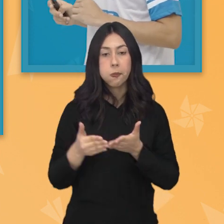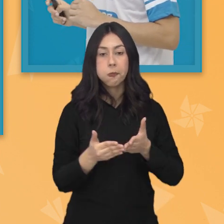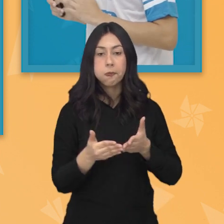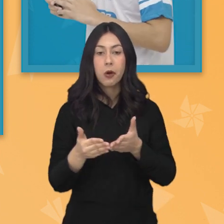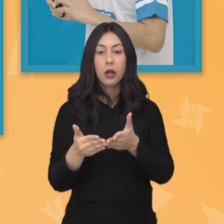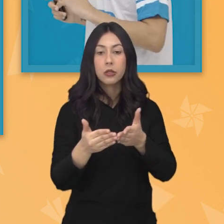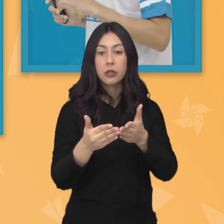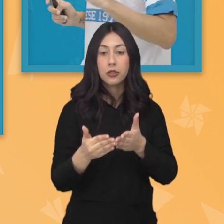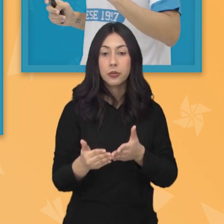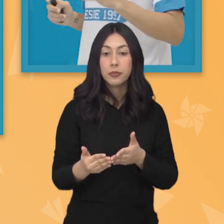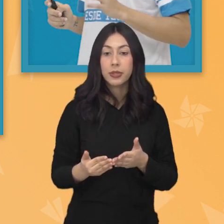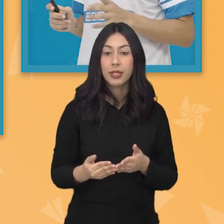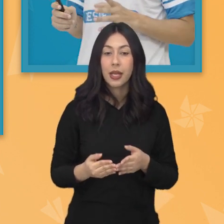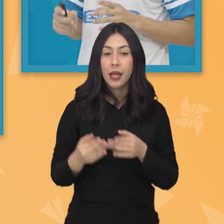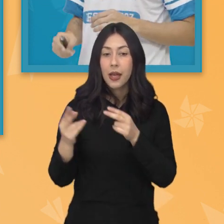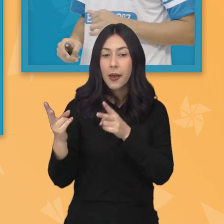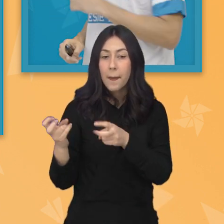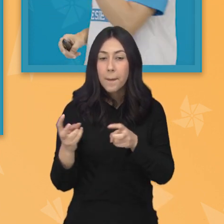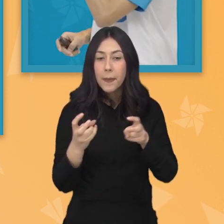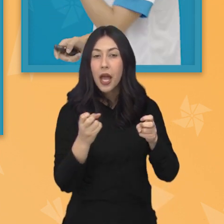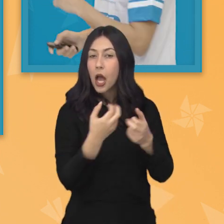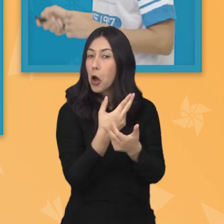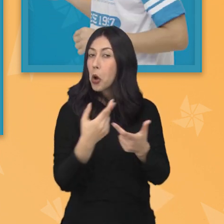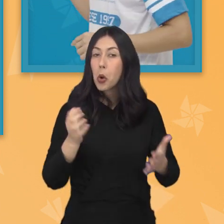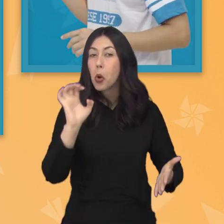os fenômenos cotidianos apresentados a seguir.